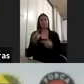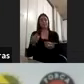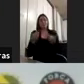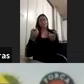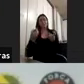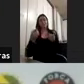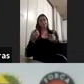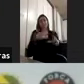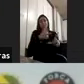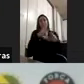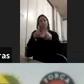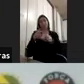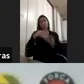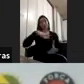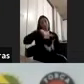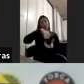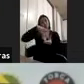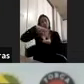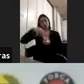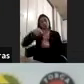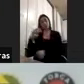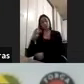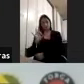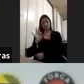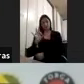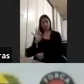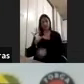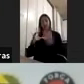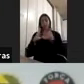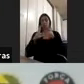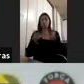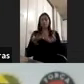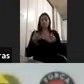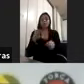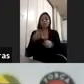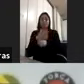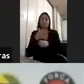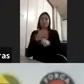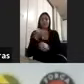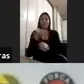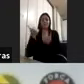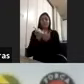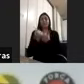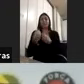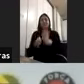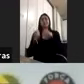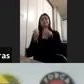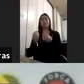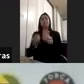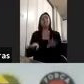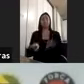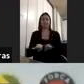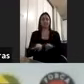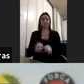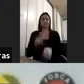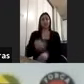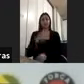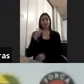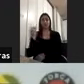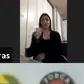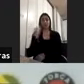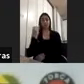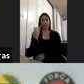YouTube, e a pessoa escreve lá: olha, eu sou de Portugal e quero mandar aqui a solidariedade para esses trabalhadores, porque eles ouviram tudo